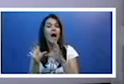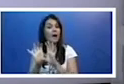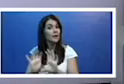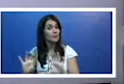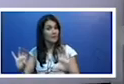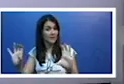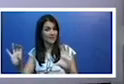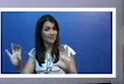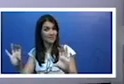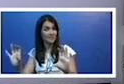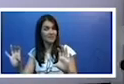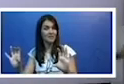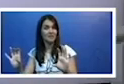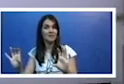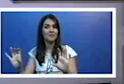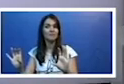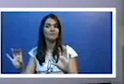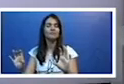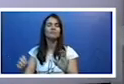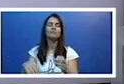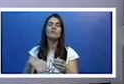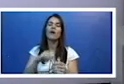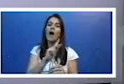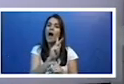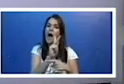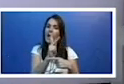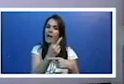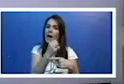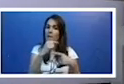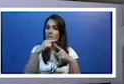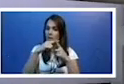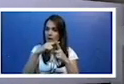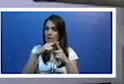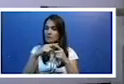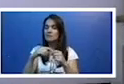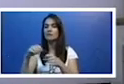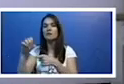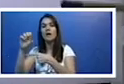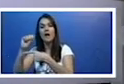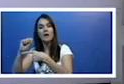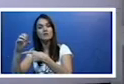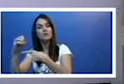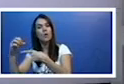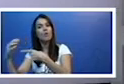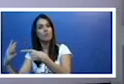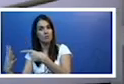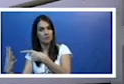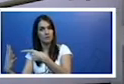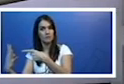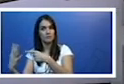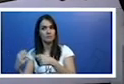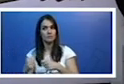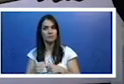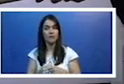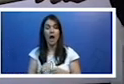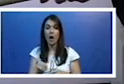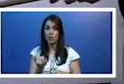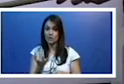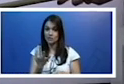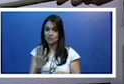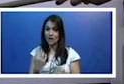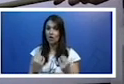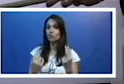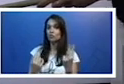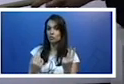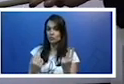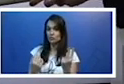o H+ e o SO4 da fórmula. Quantidade de hidrogênios que eu tenho lá é a quantidade que vai